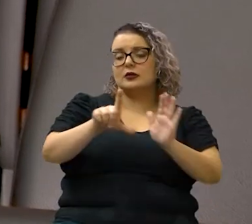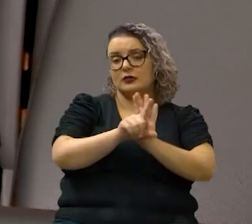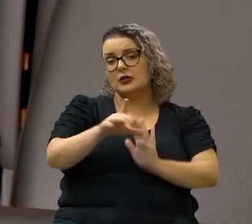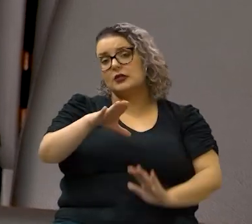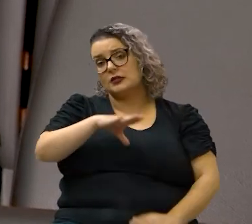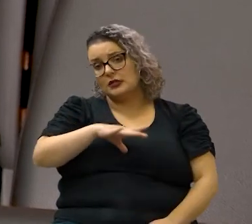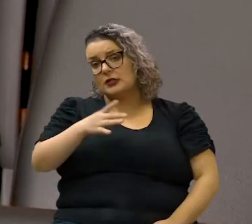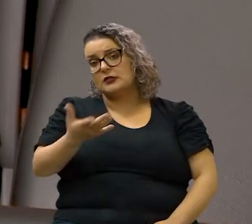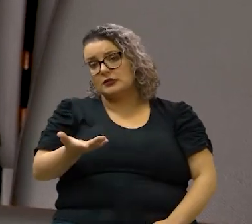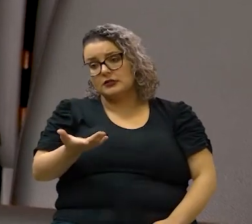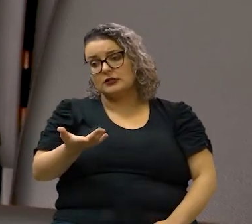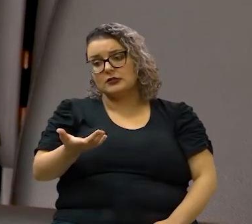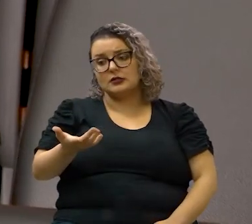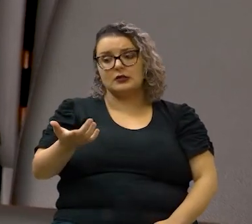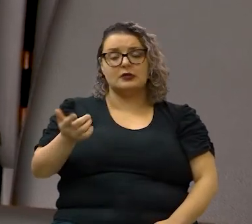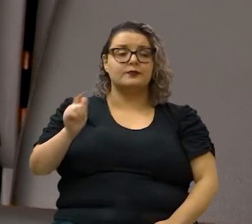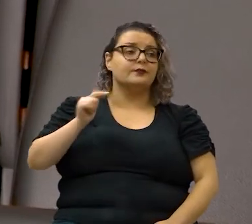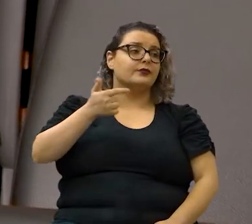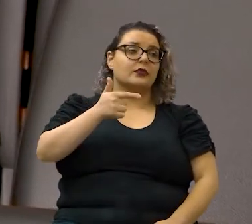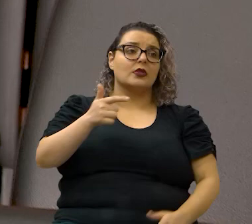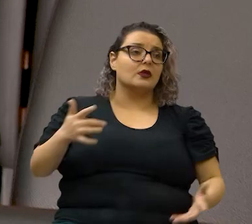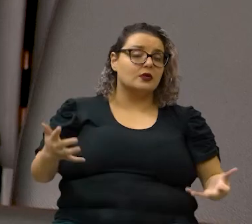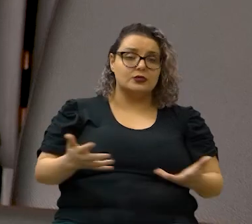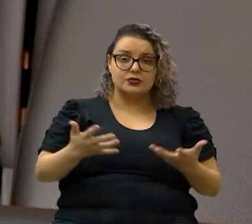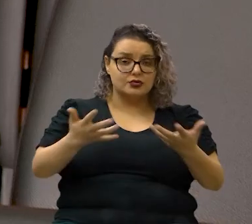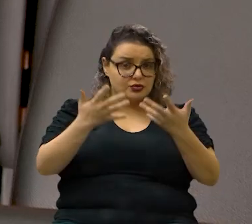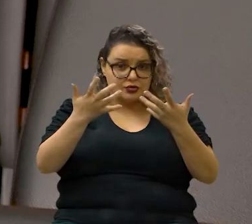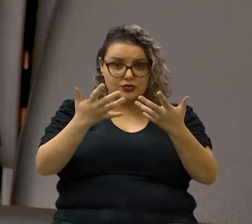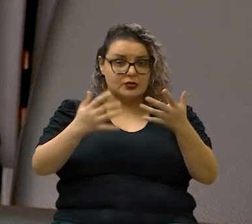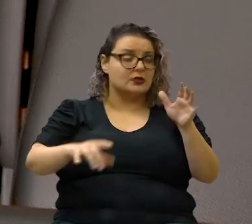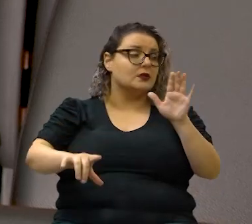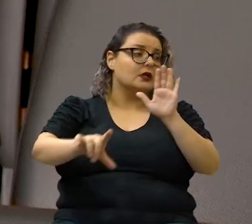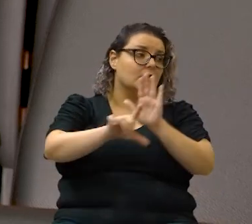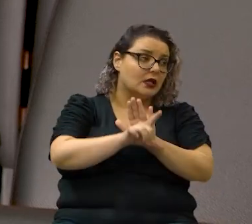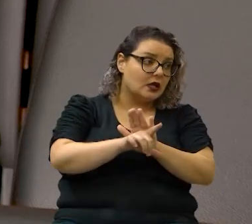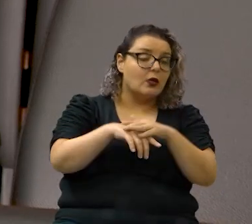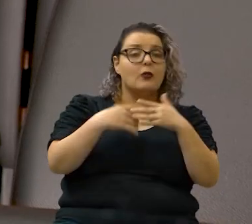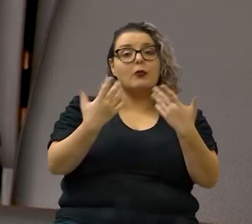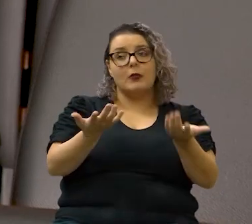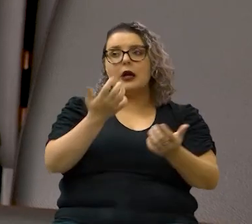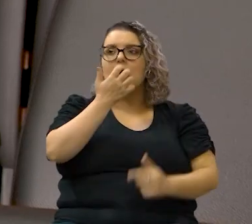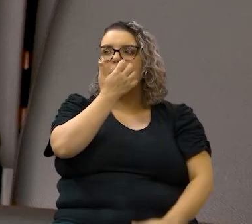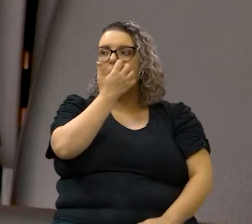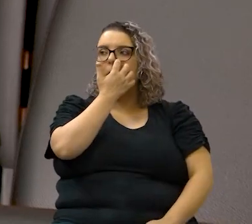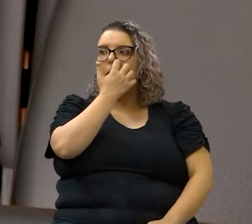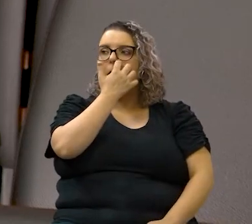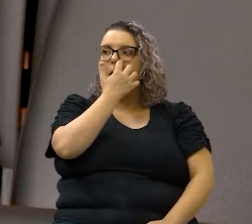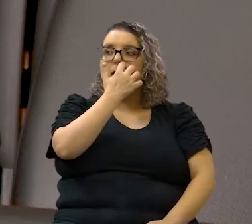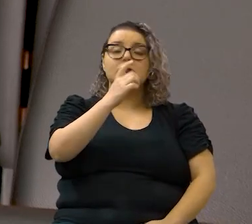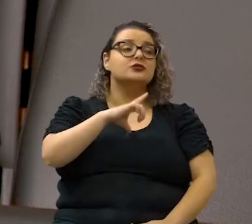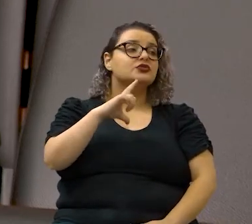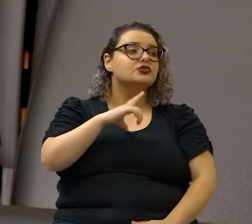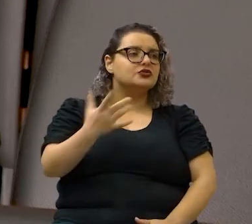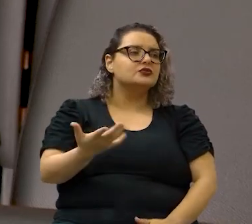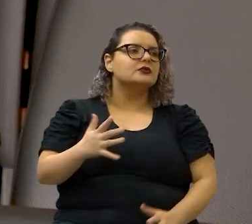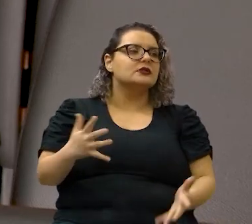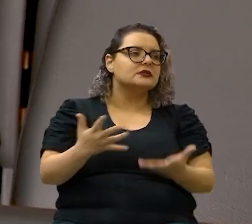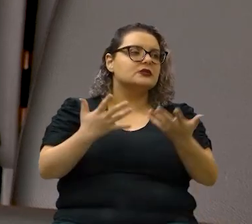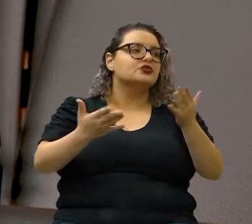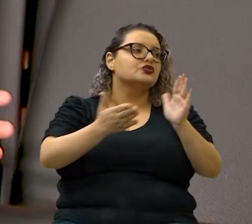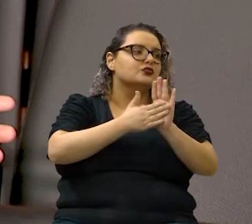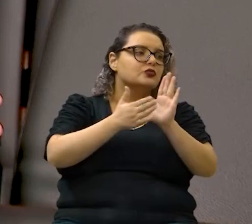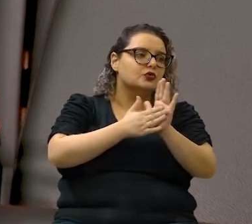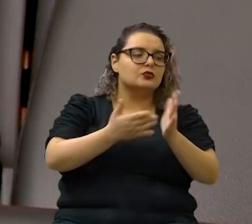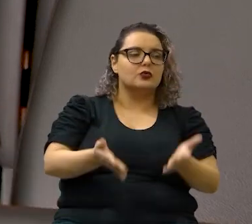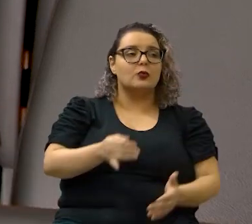leis na cidade que eu não tive a iniciativa legal, mas tive a iniciativa de propor ao Poder